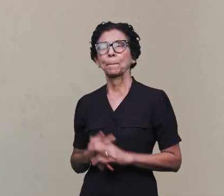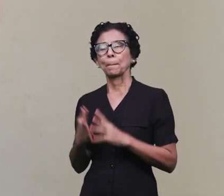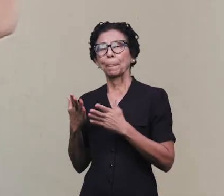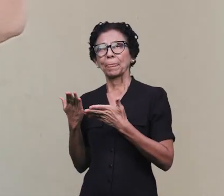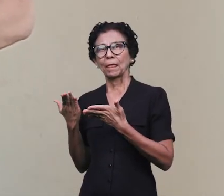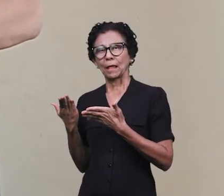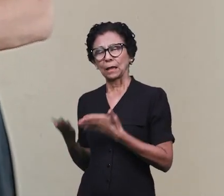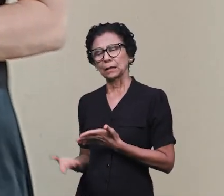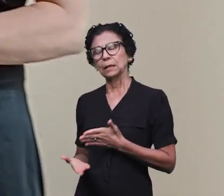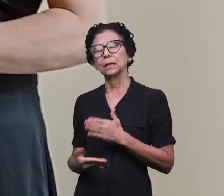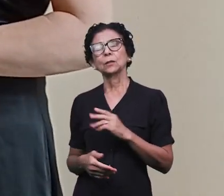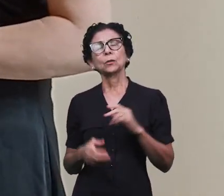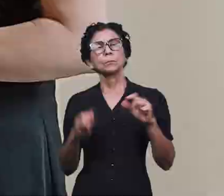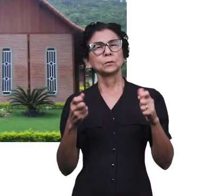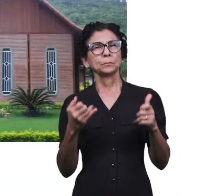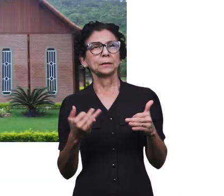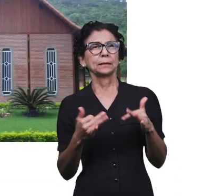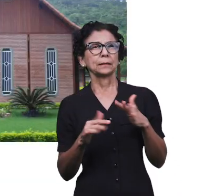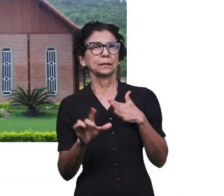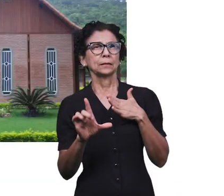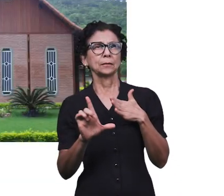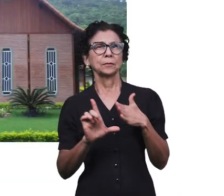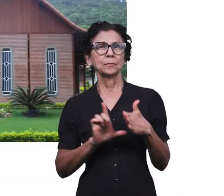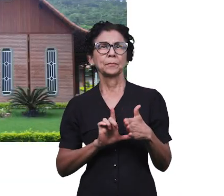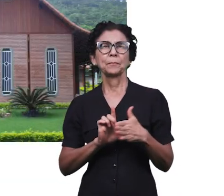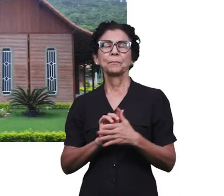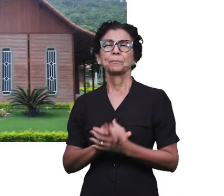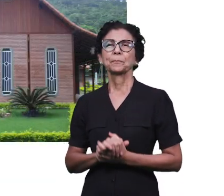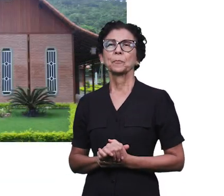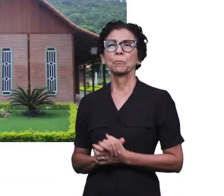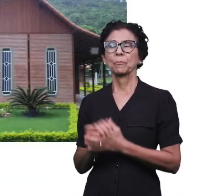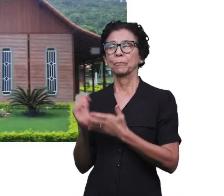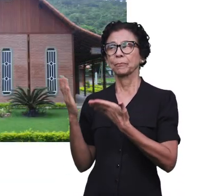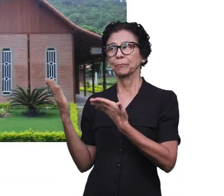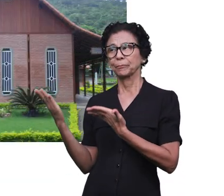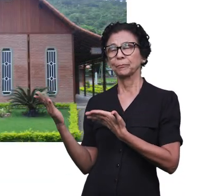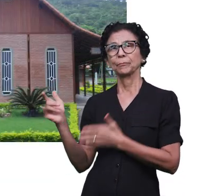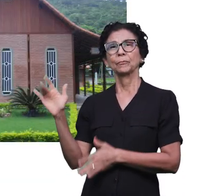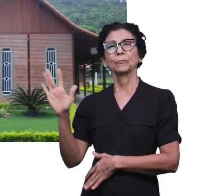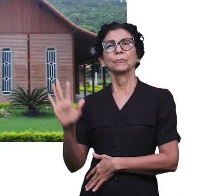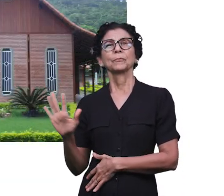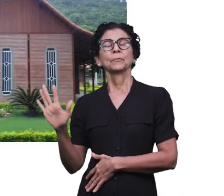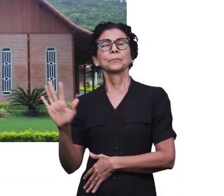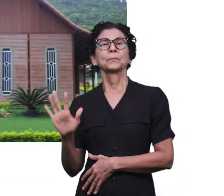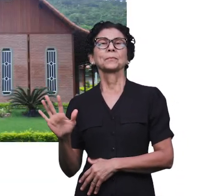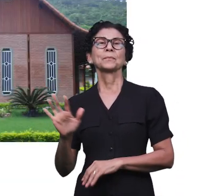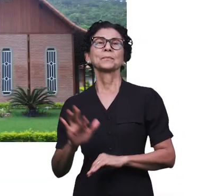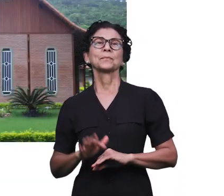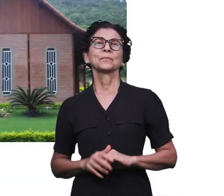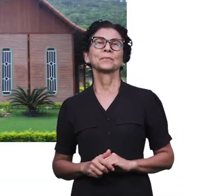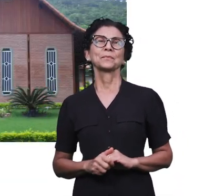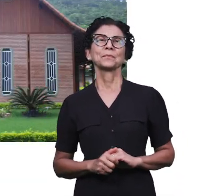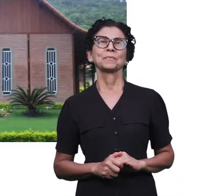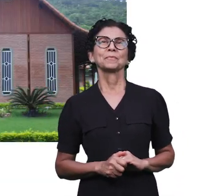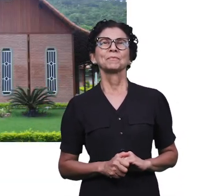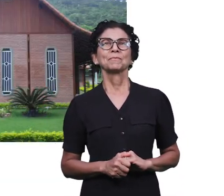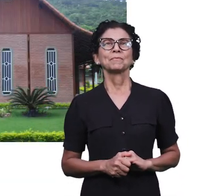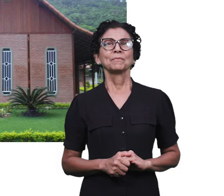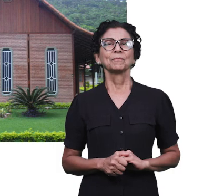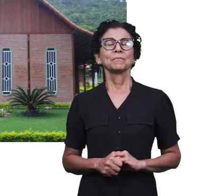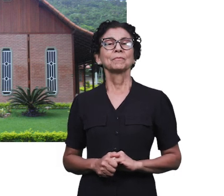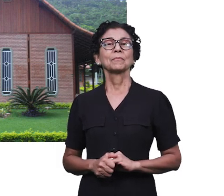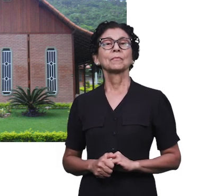já havia falado na aula anterior, nós trabalhamos com pictogramas, que são essas imagens que deixam